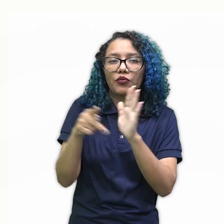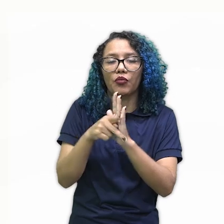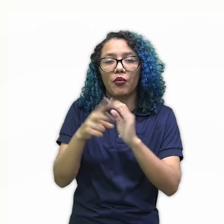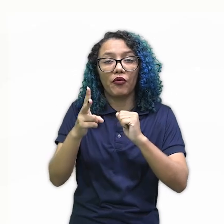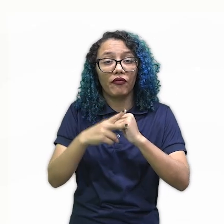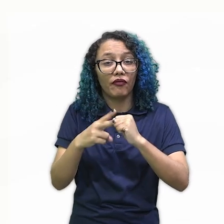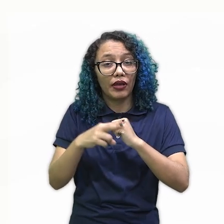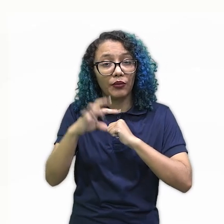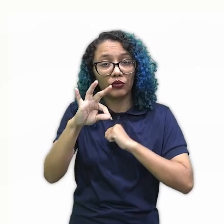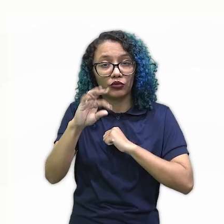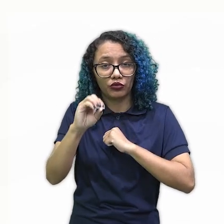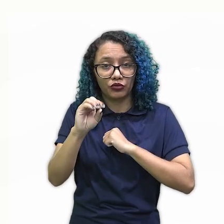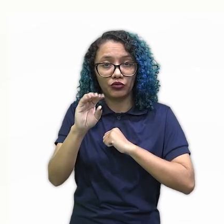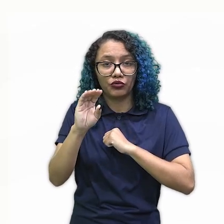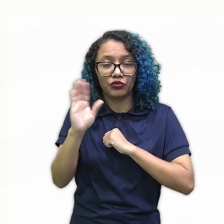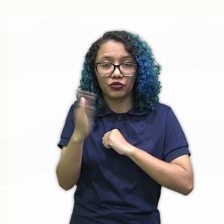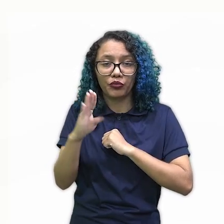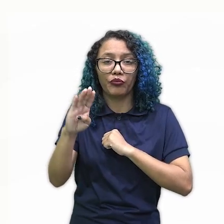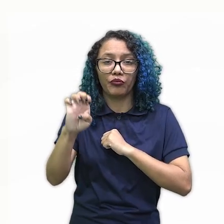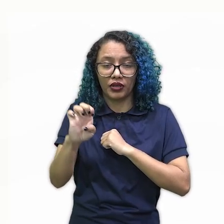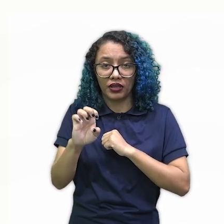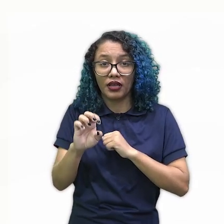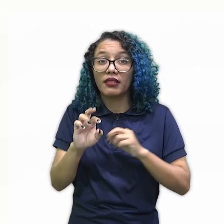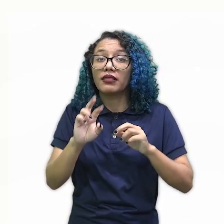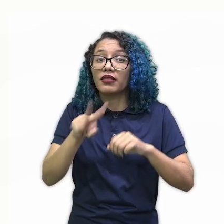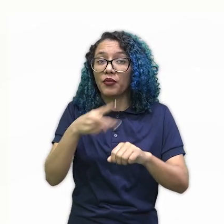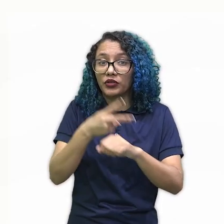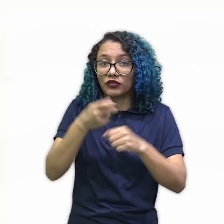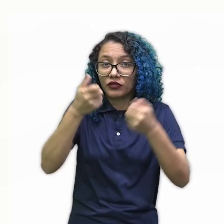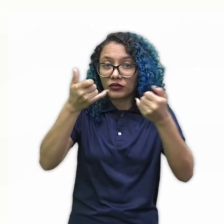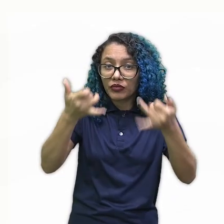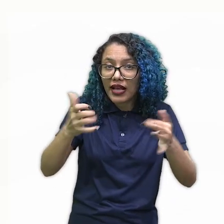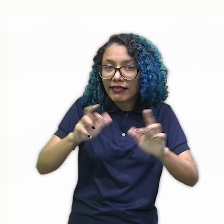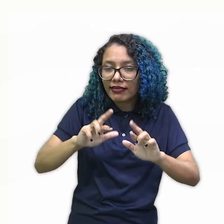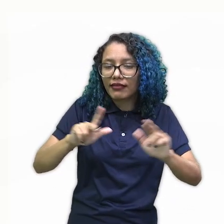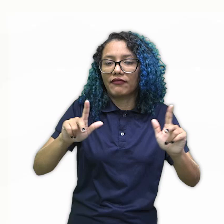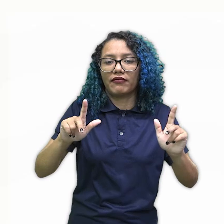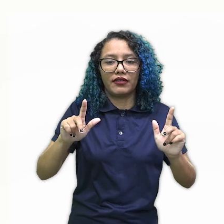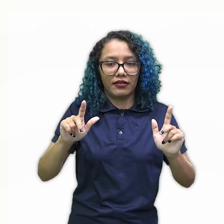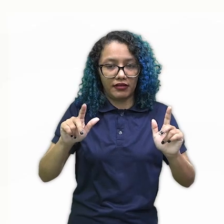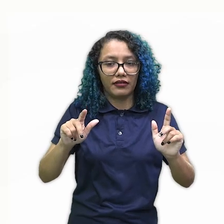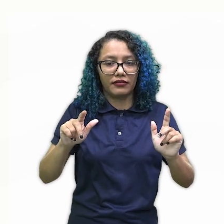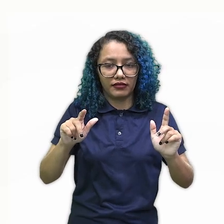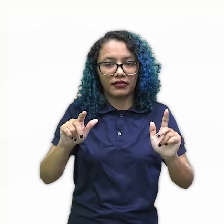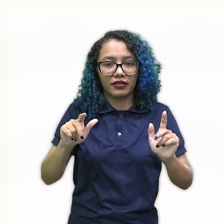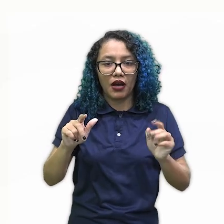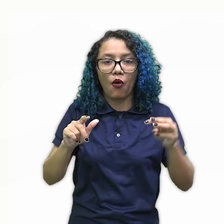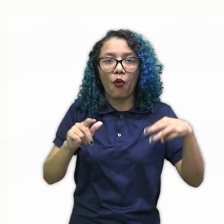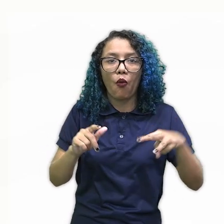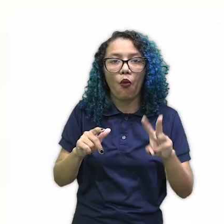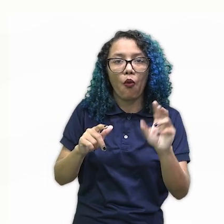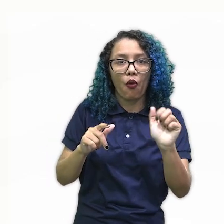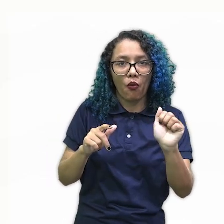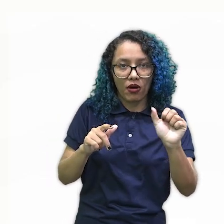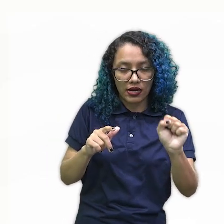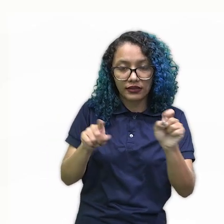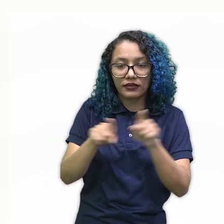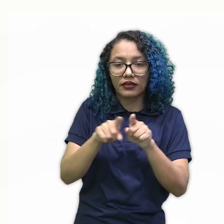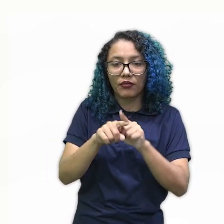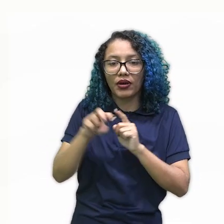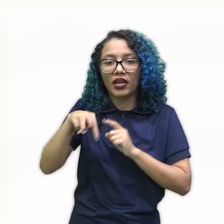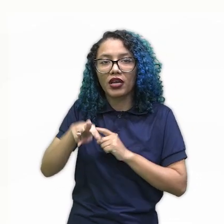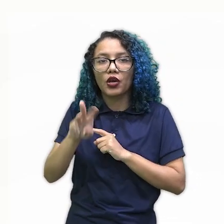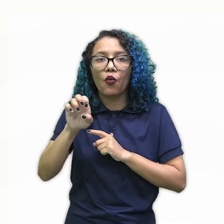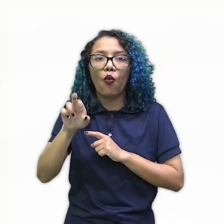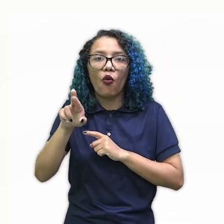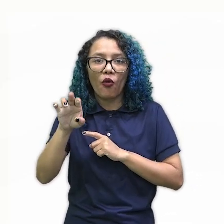diferença entre were e was, mas was também é o passado do verbo to be. Aqui está com ing, porque está dizendo aqui